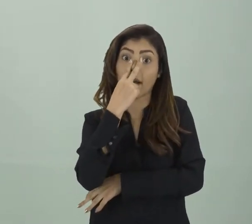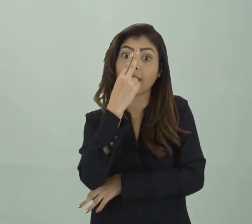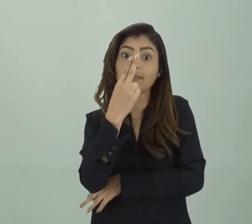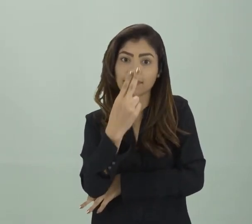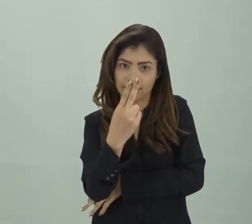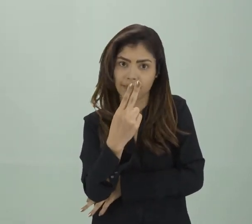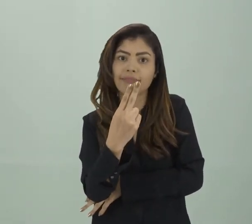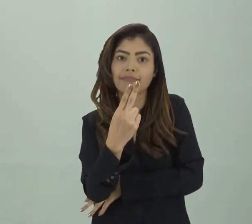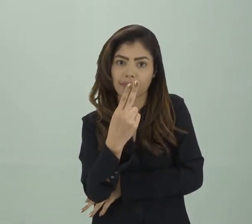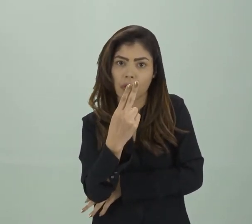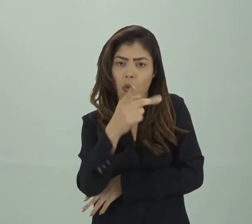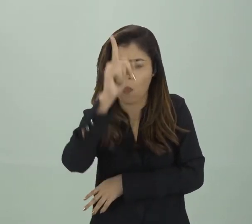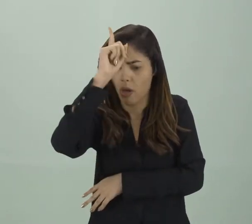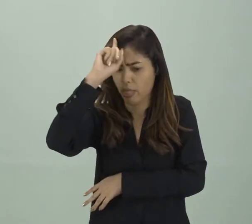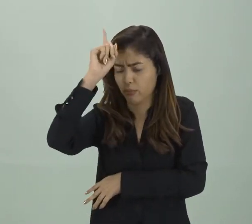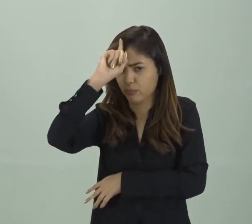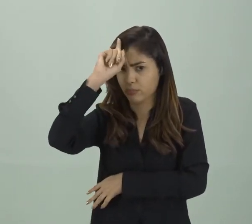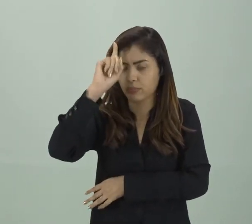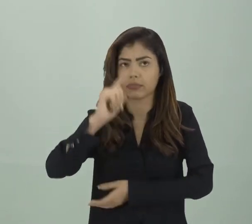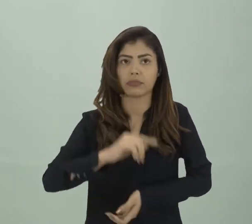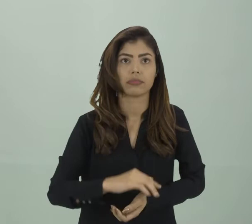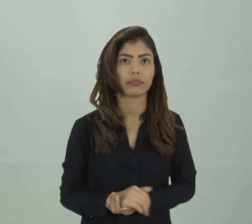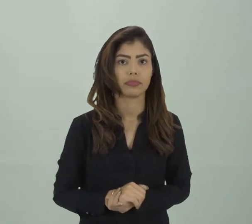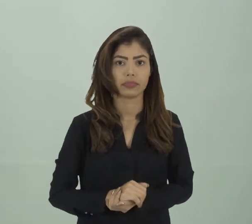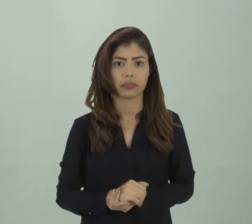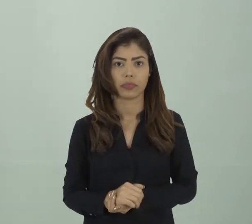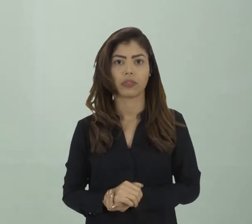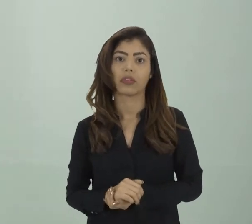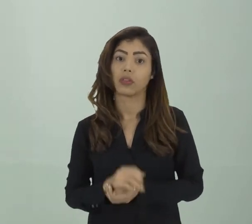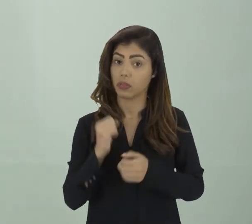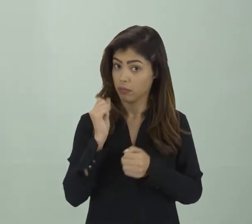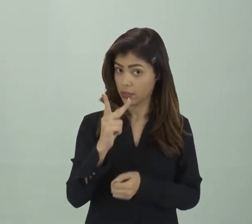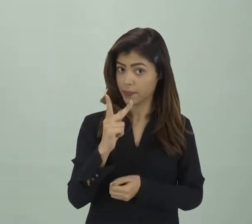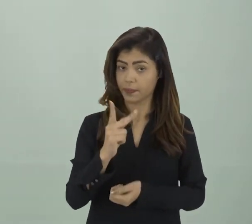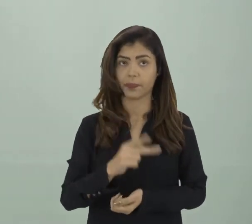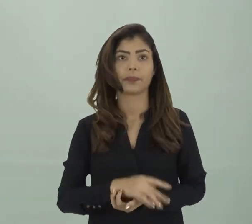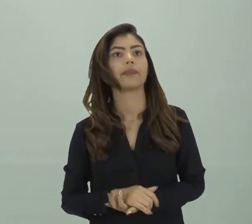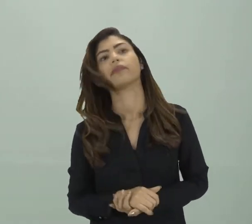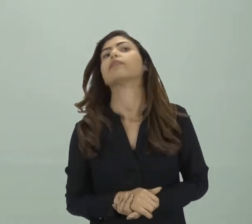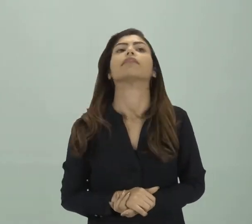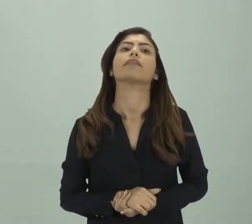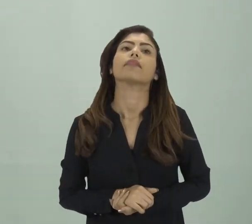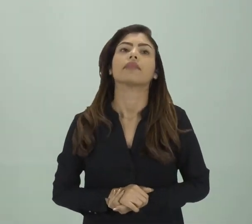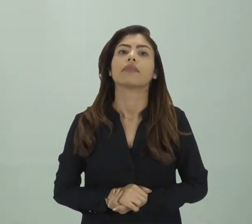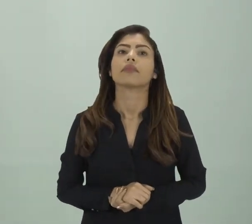seus genitores, com os adultos. Tranquilos? Vamos lá.